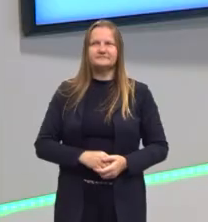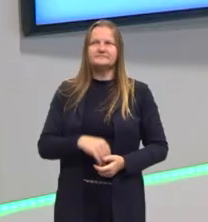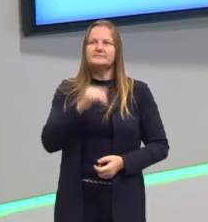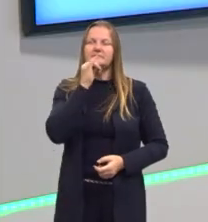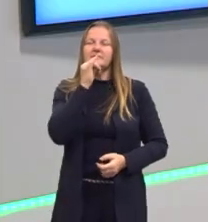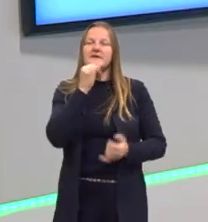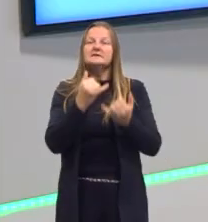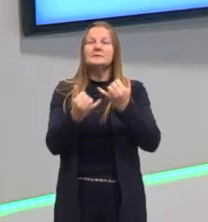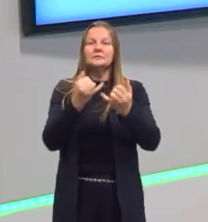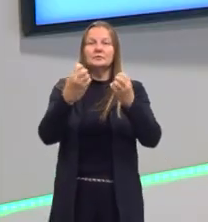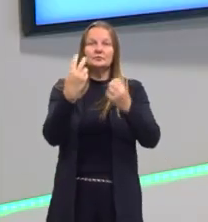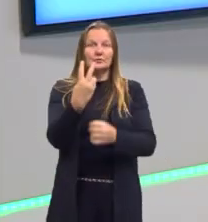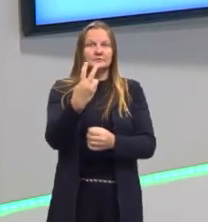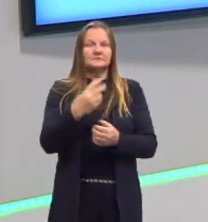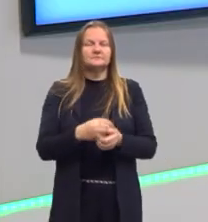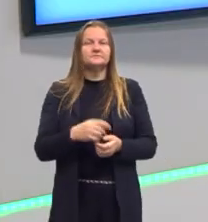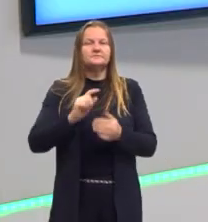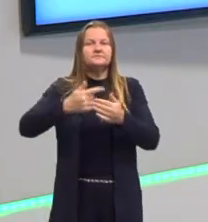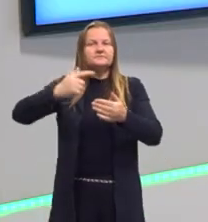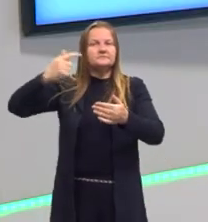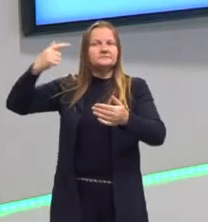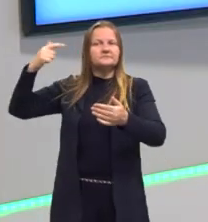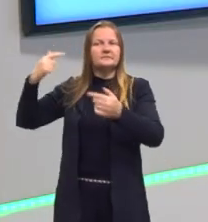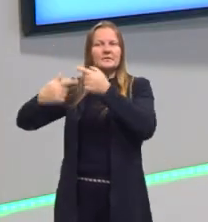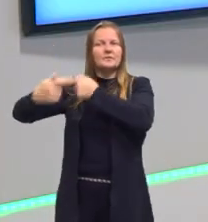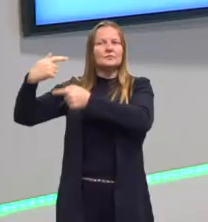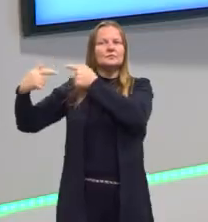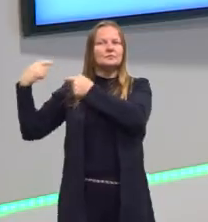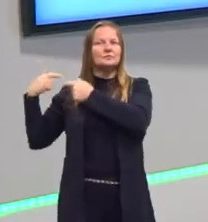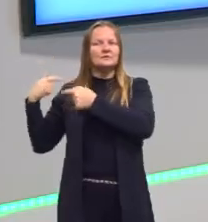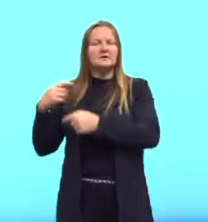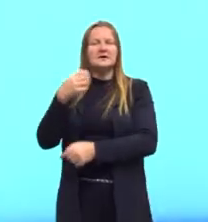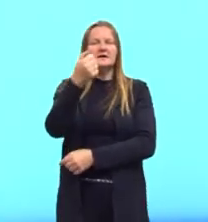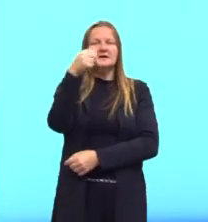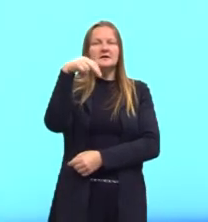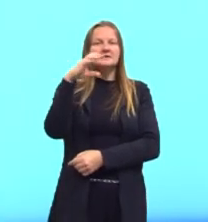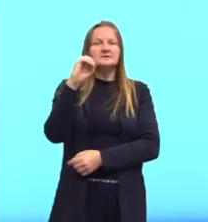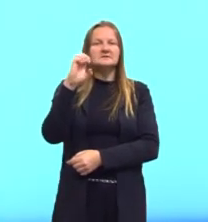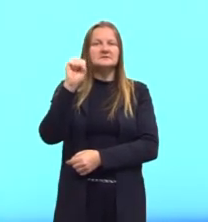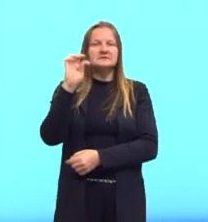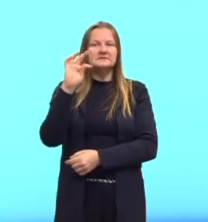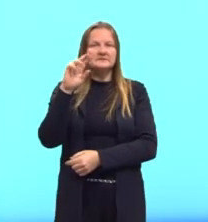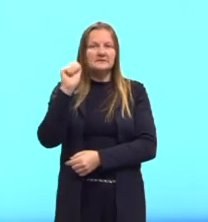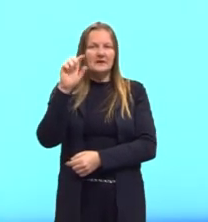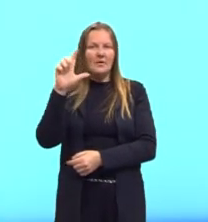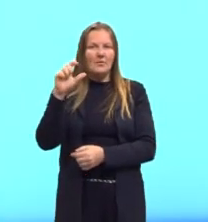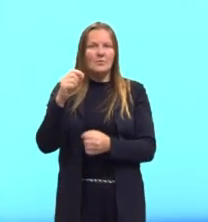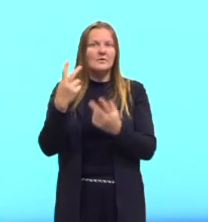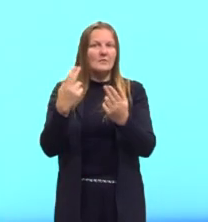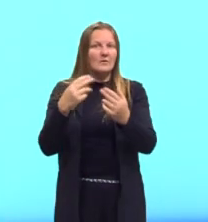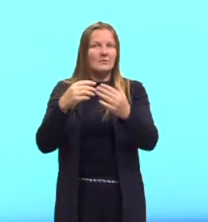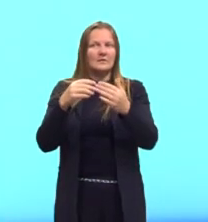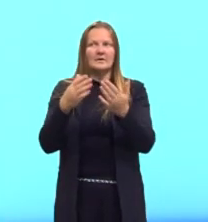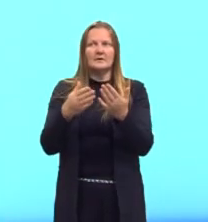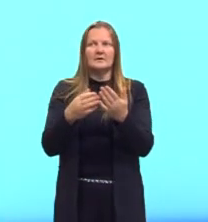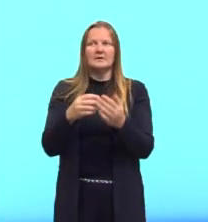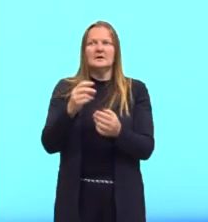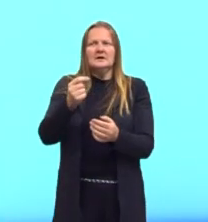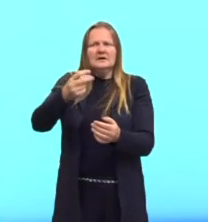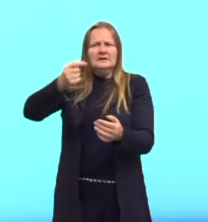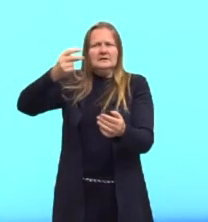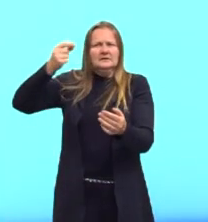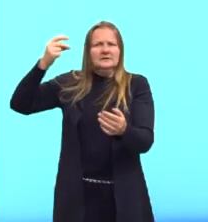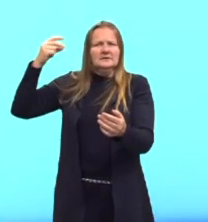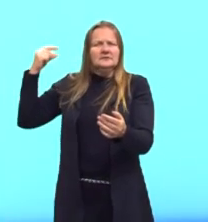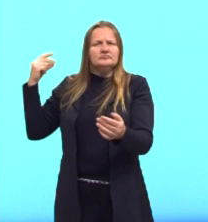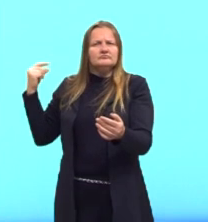o outro exemplo né de ancestral comum Então nesse caso essa espécie é um Central